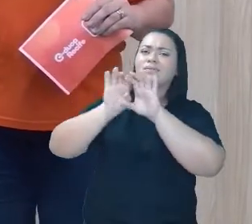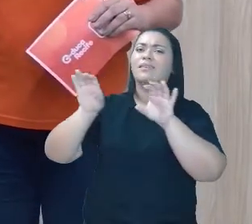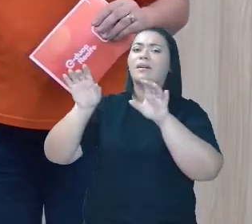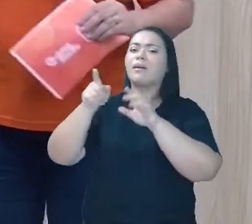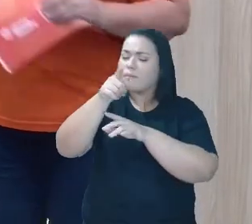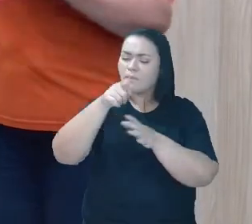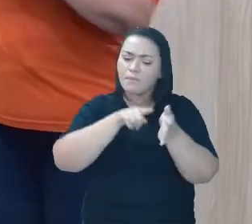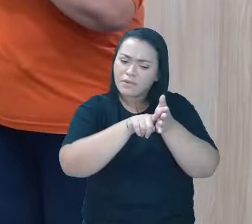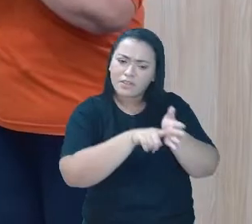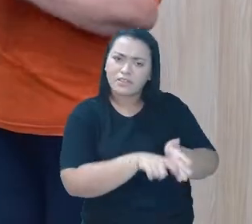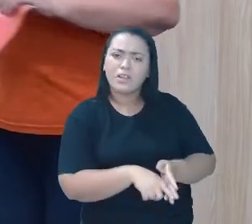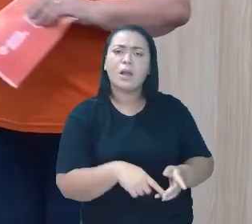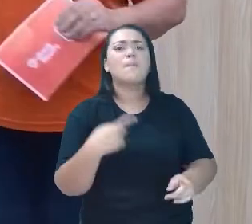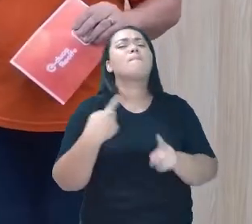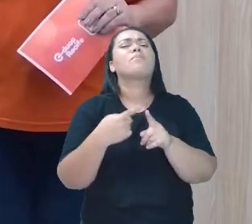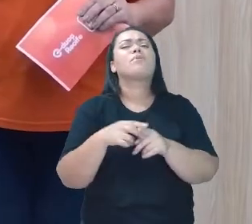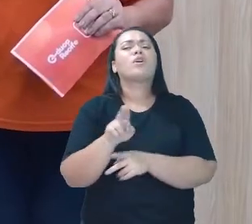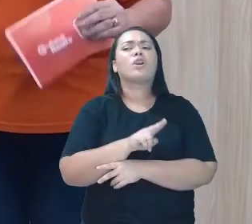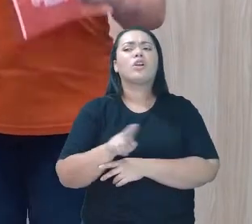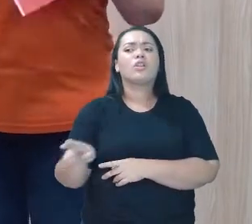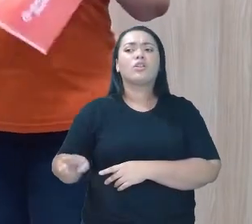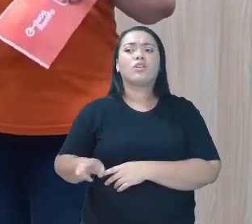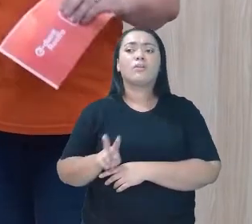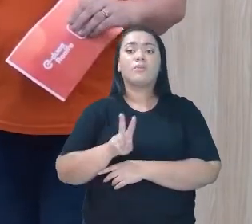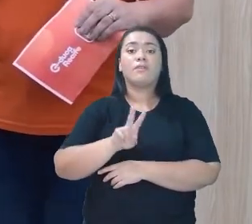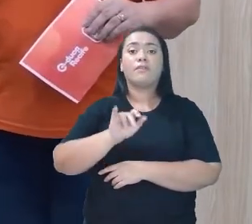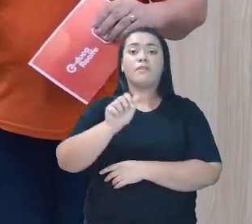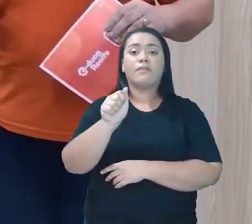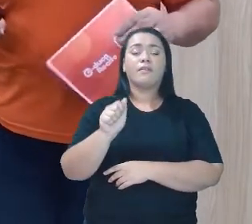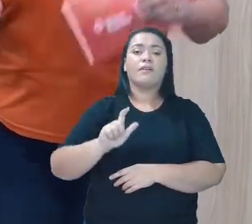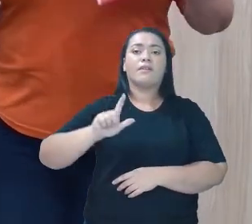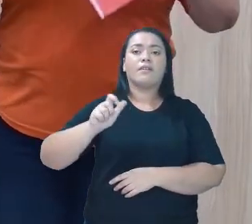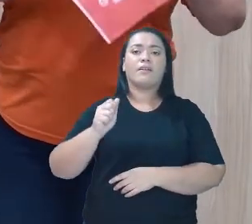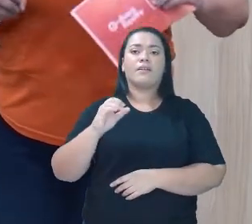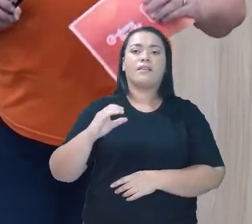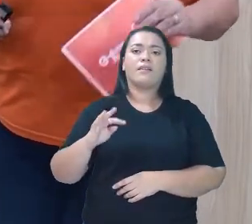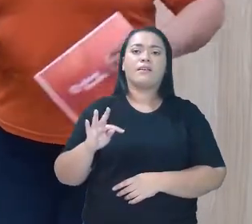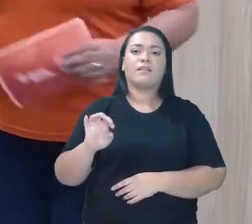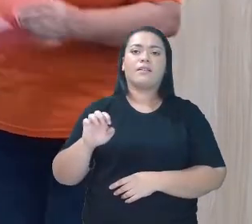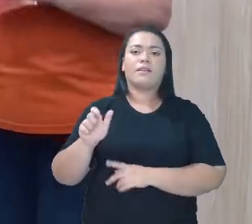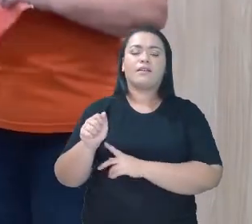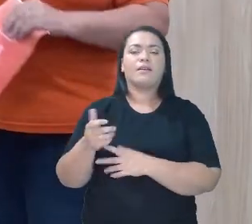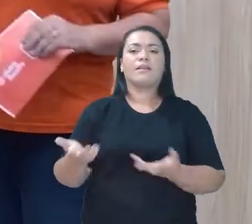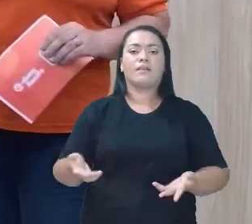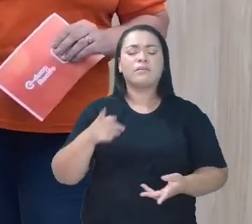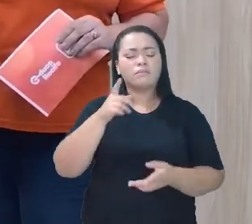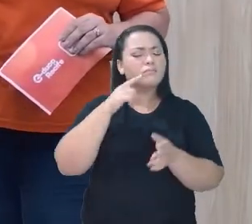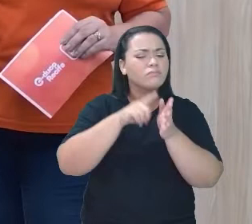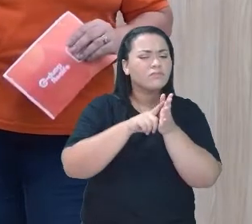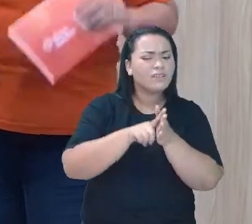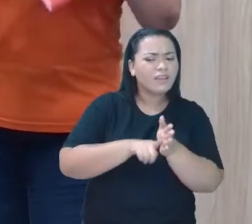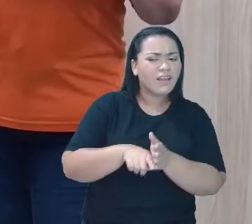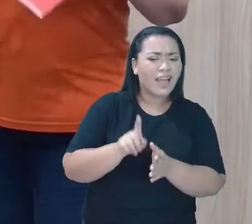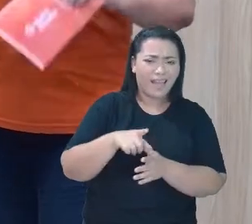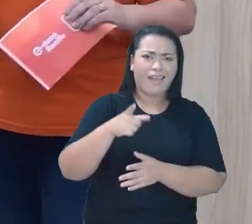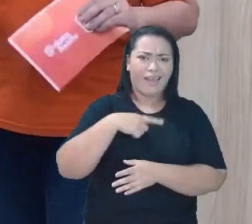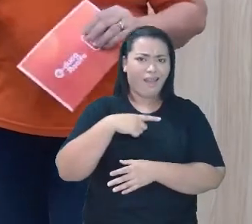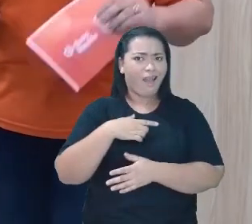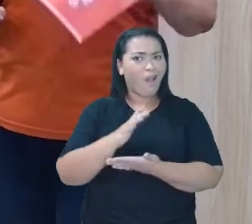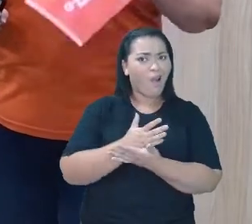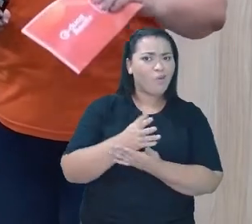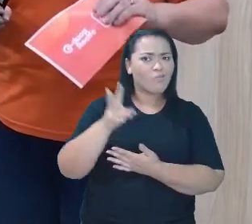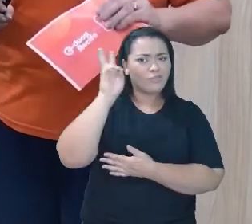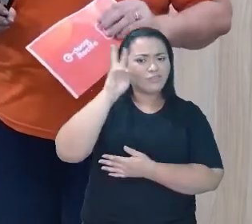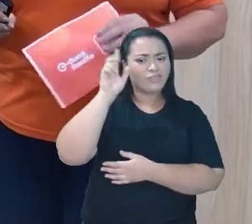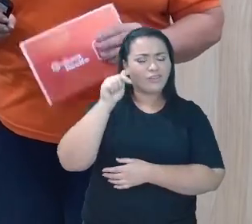pesquisar, pessoal, por que o nome Via Láctea? E dentro da pesquisa de vocês, procurem saber se tem alguma lenda. Eu acredito